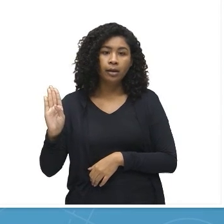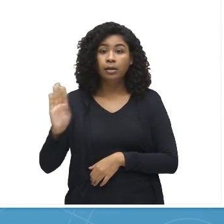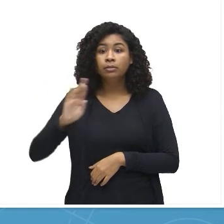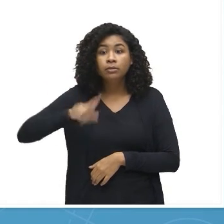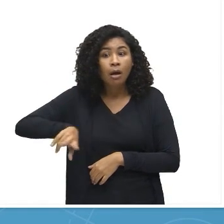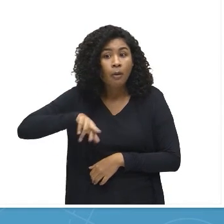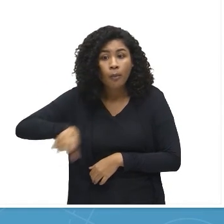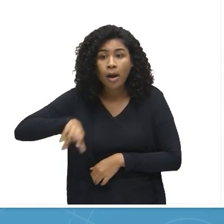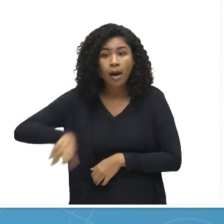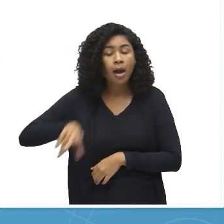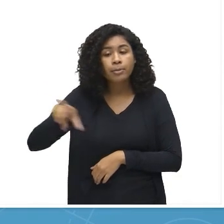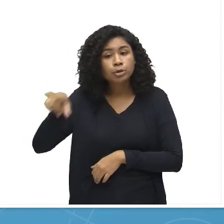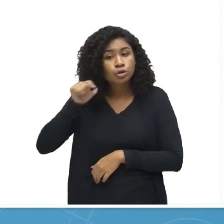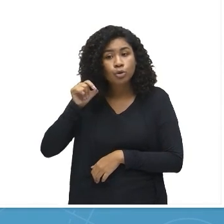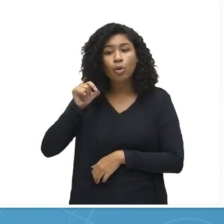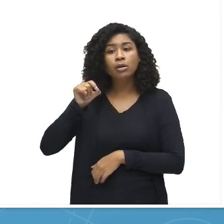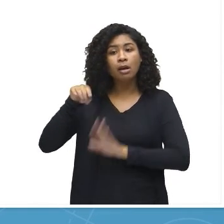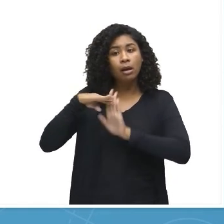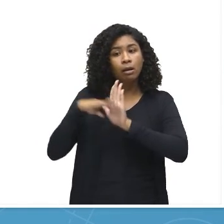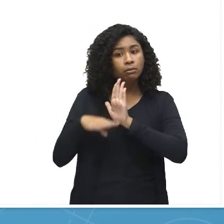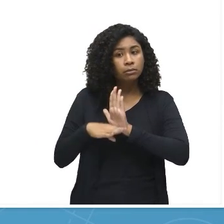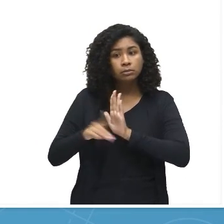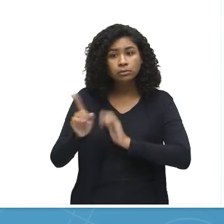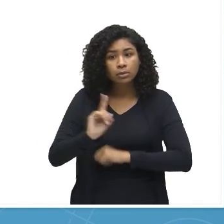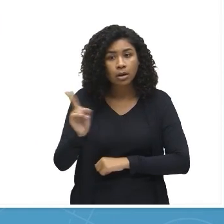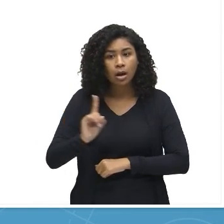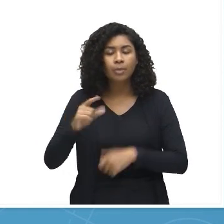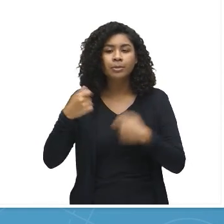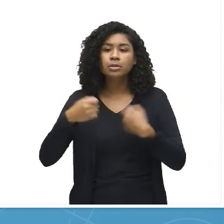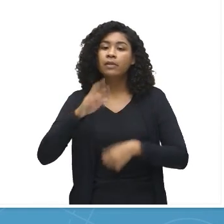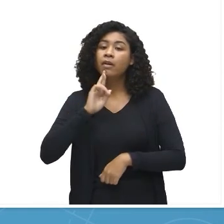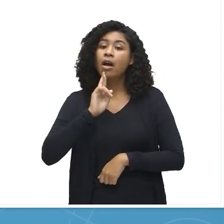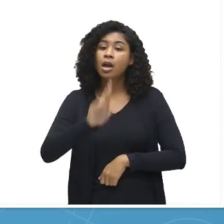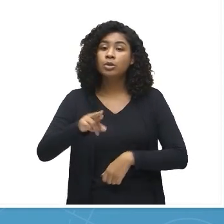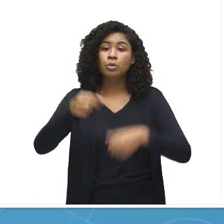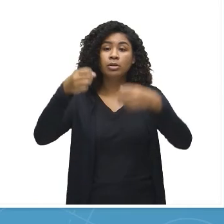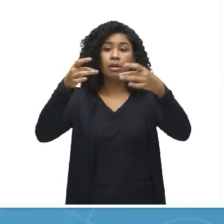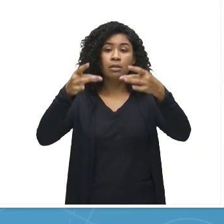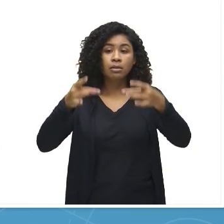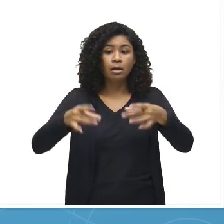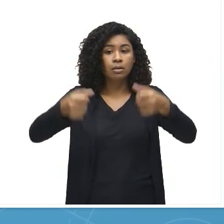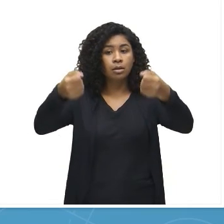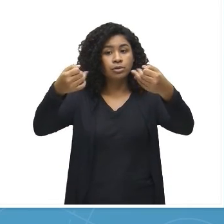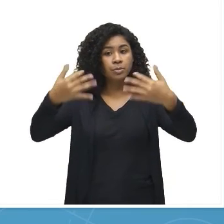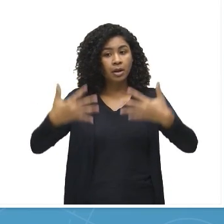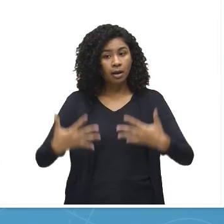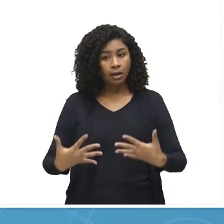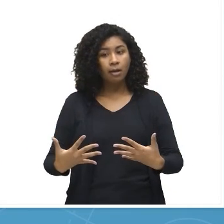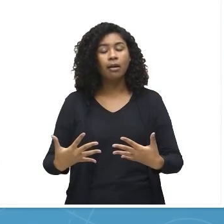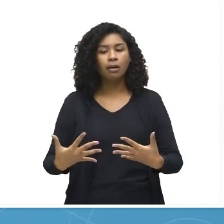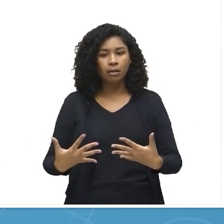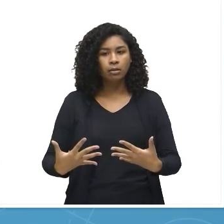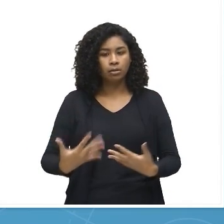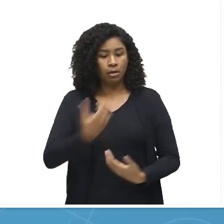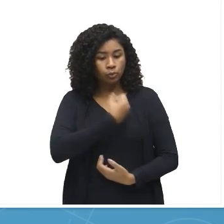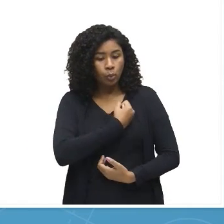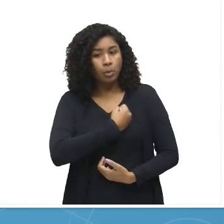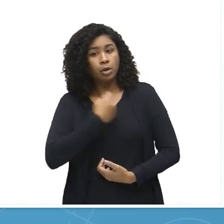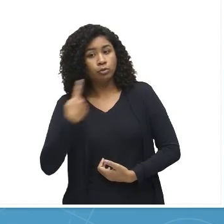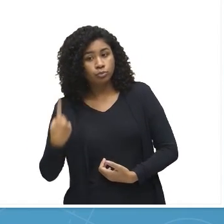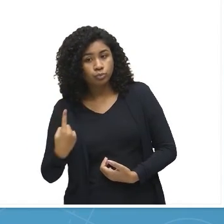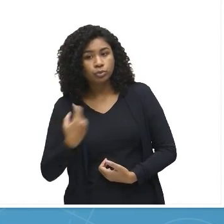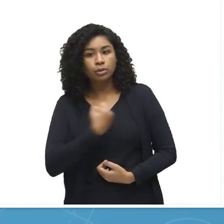marcar, era para responder, certinho? Assim, tanto a primeira quanto